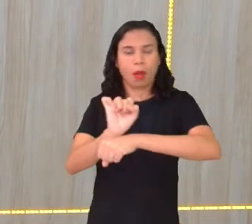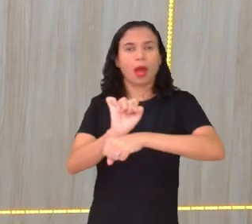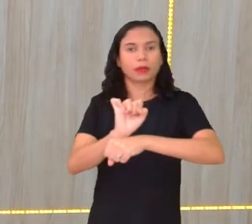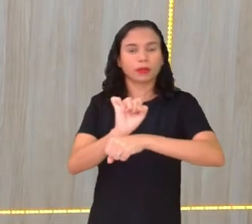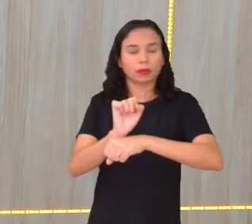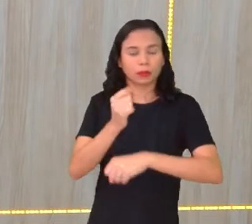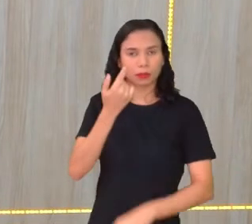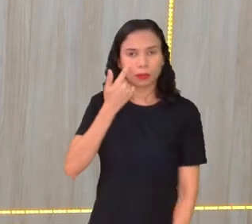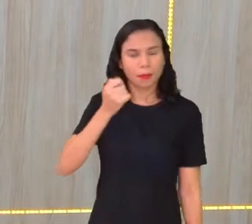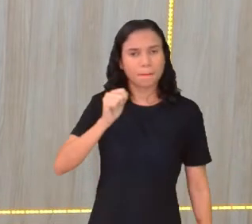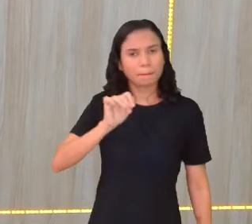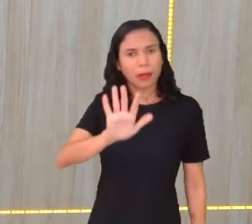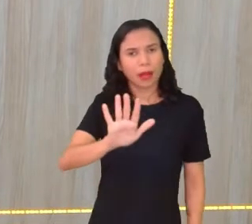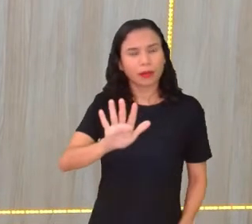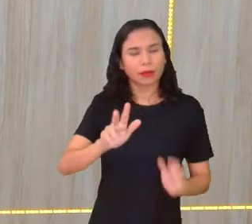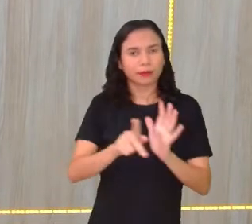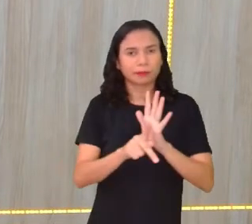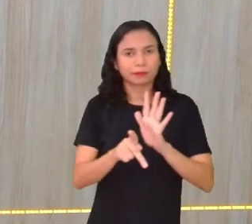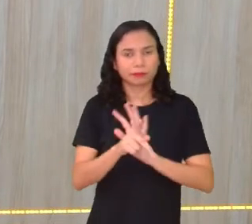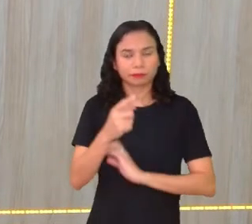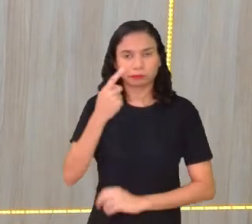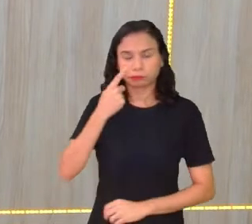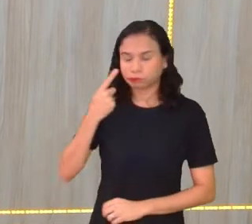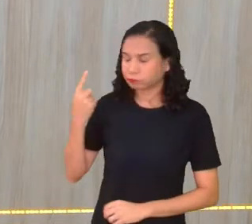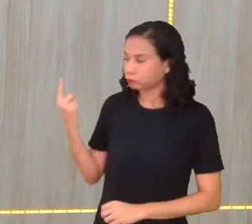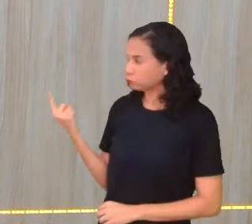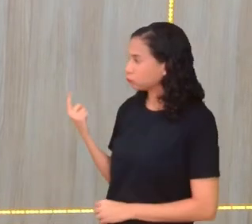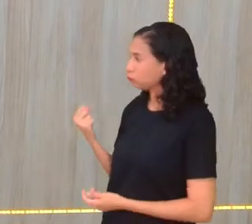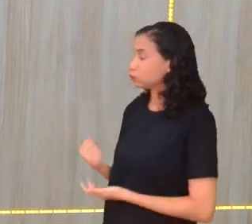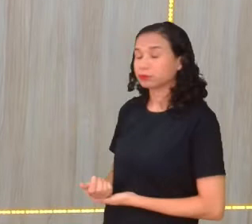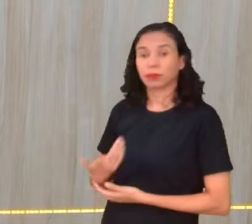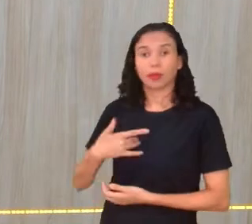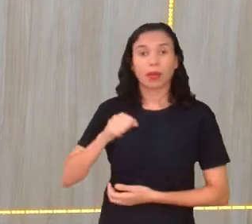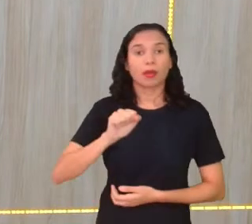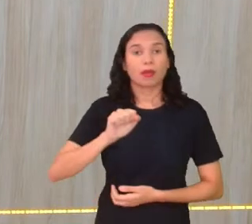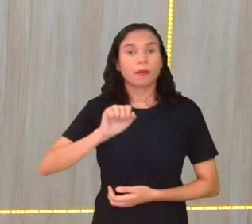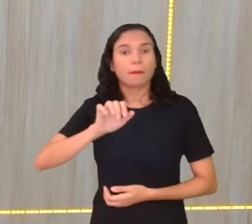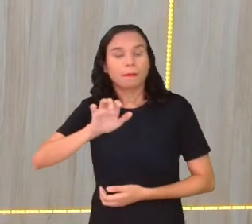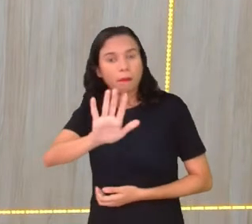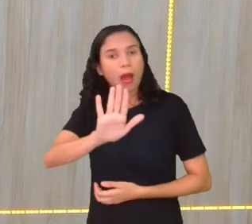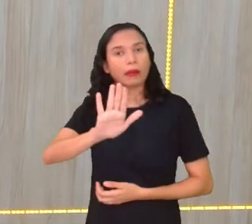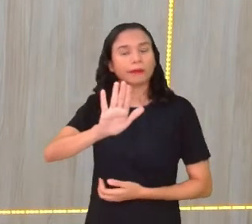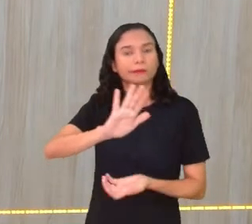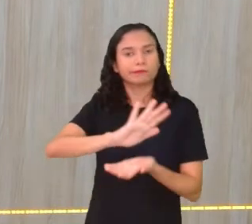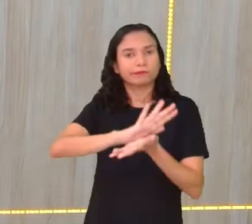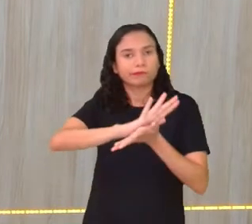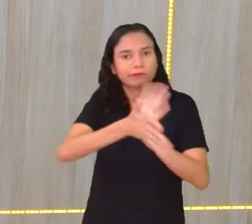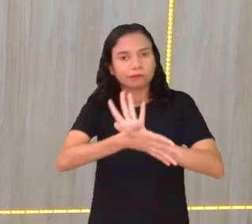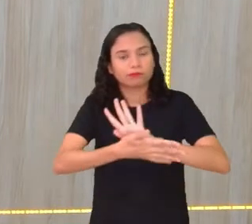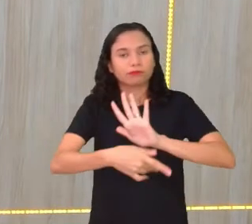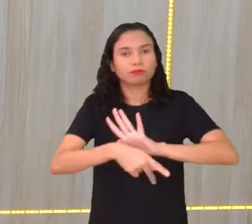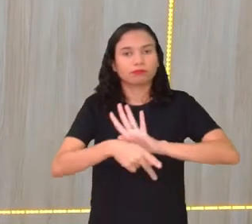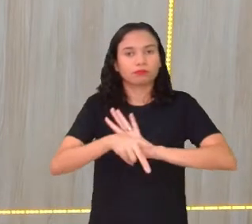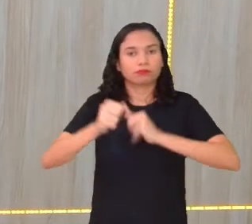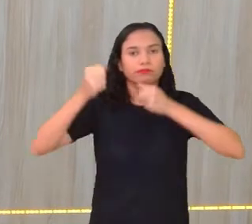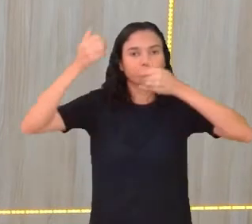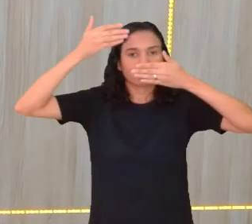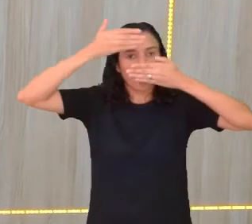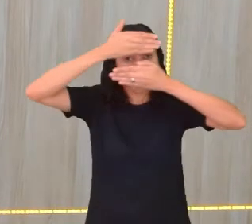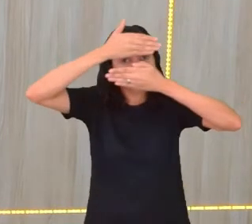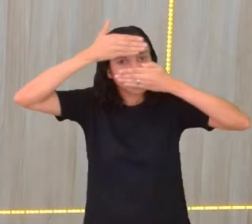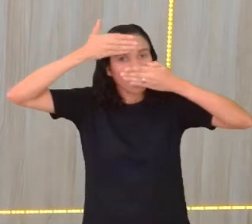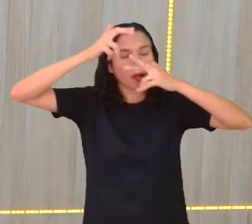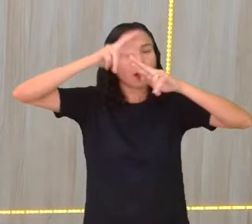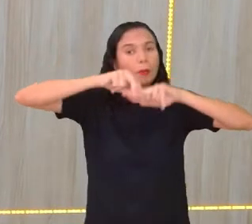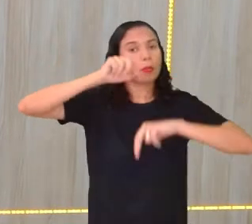inglês, pare, né? Islamofobia. Então, stop islamofobia, né? Então, é uma placa, né?